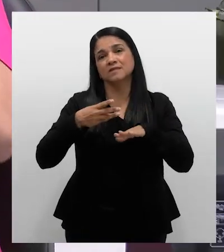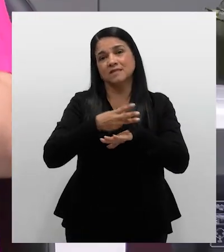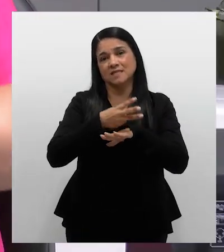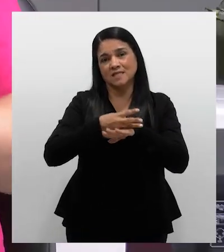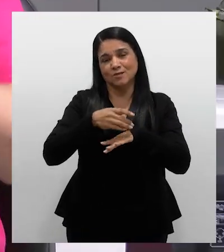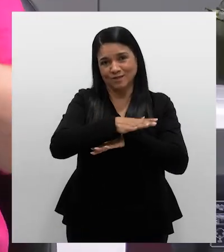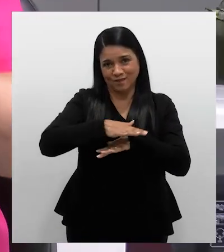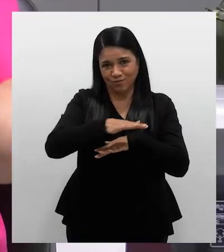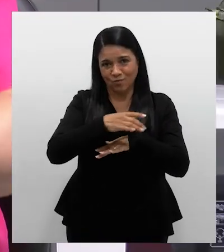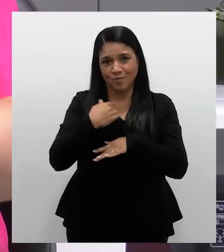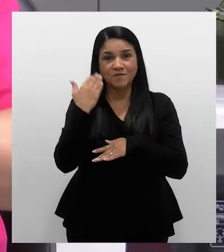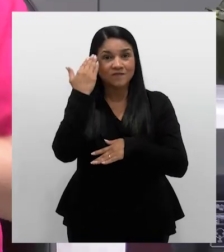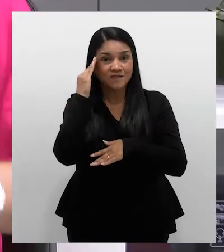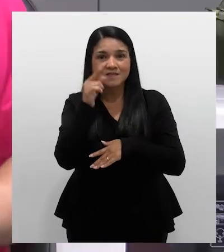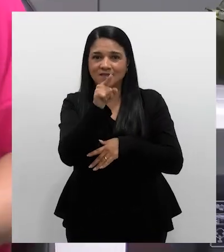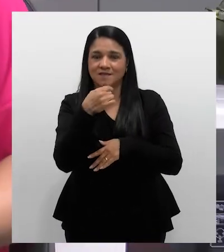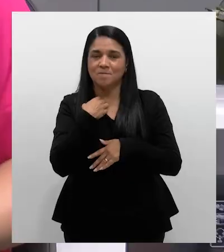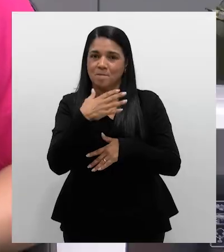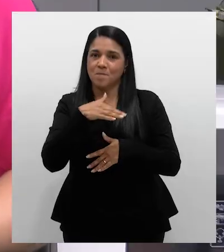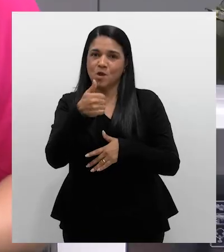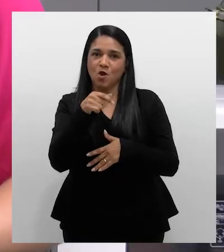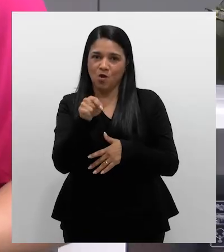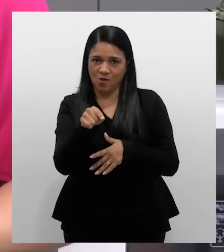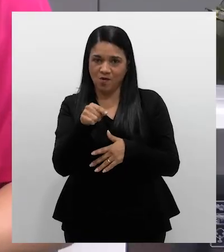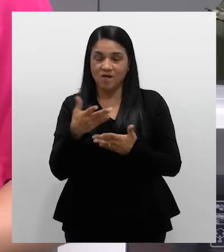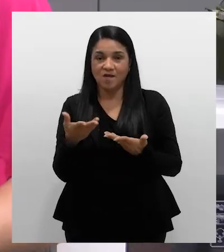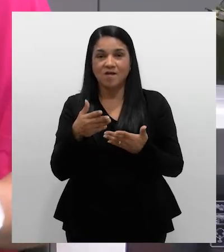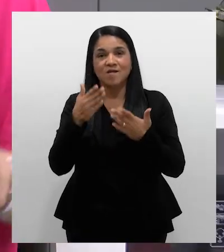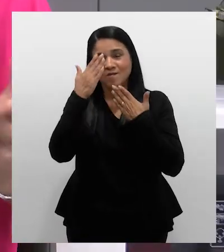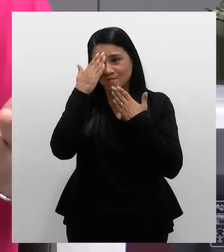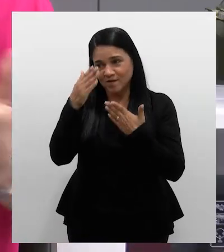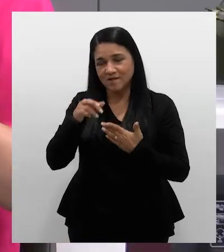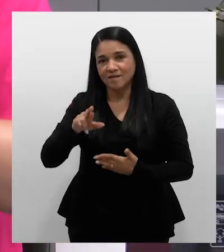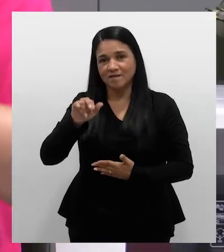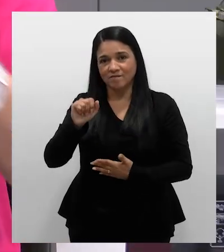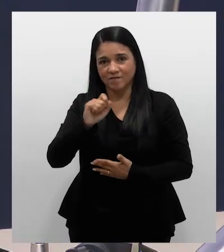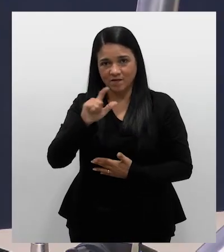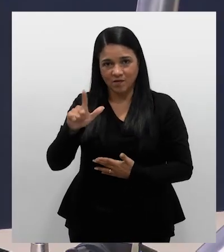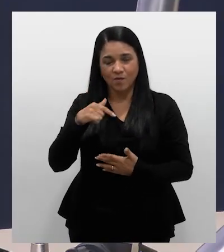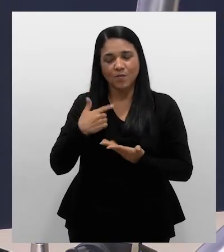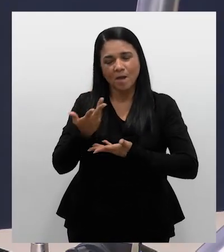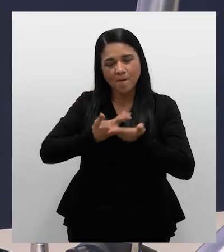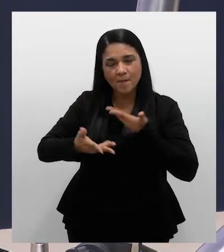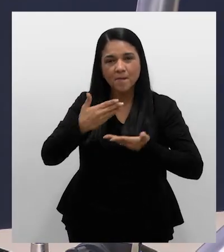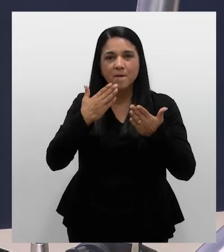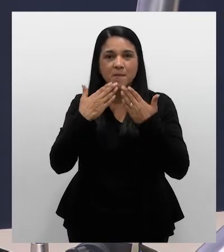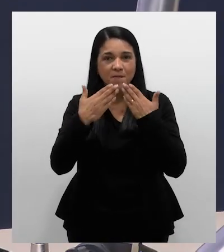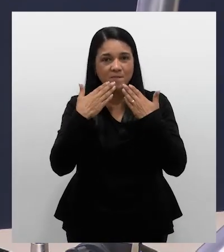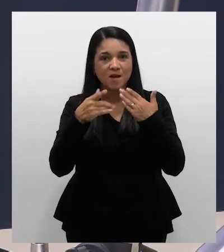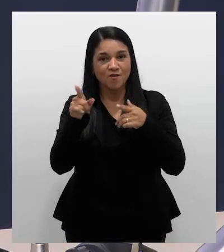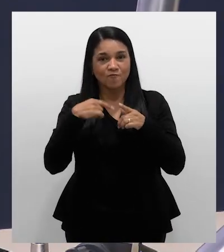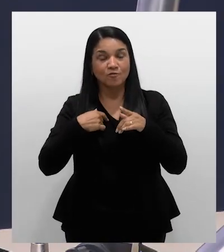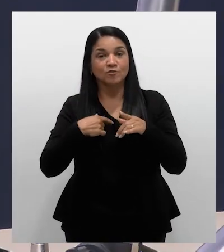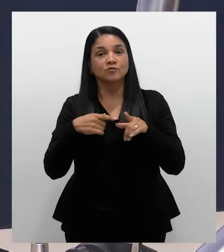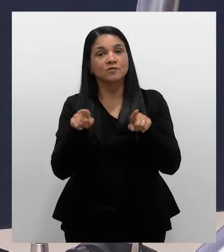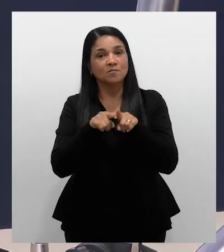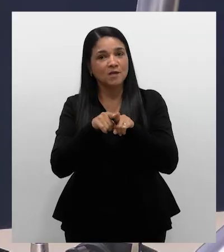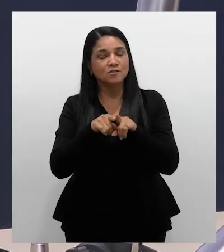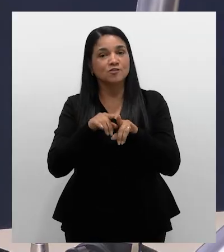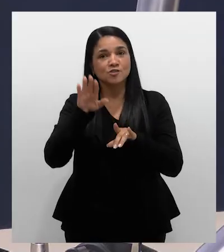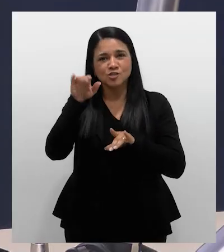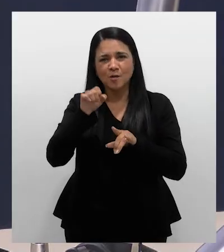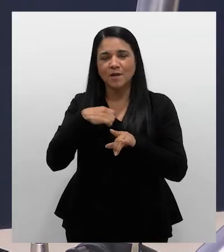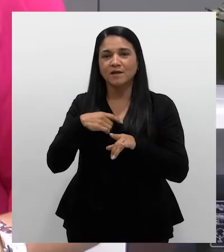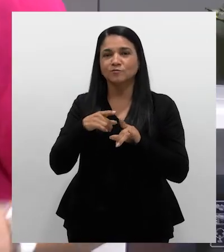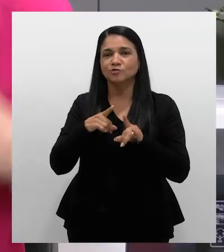Terceiro Setor, para você entender melhor do que o Rafael está falando, Sim. tá bom? Olha, Rafael, muito obrigado por essa troca, Fernando, por eu esse que agradeço. bate-papo. Vou te chamar